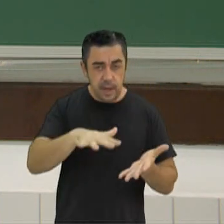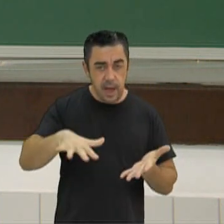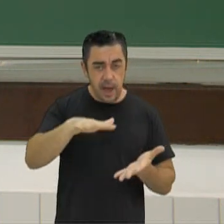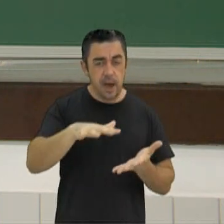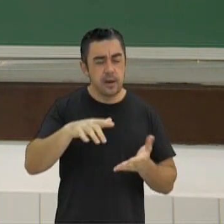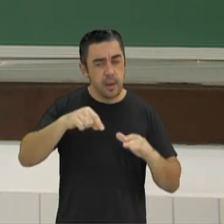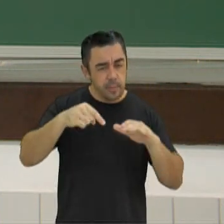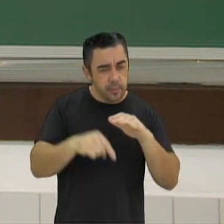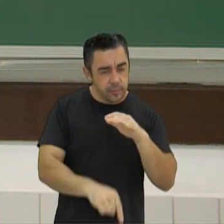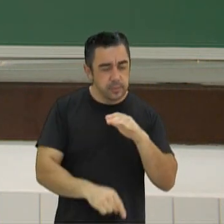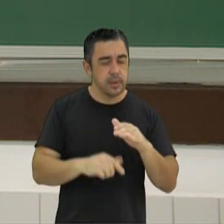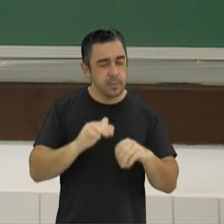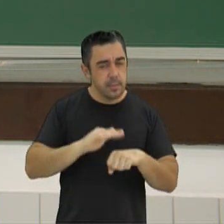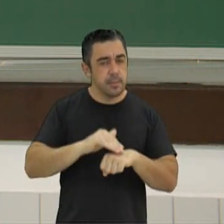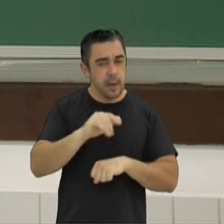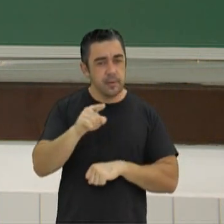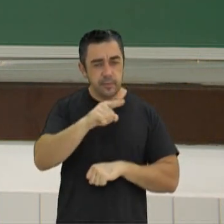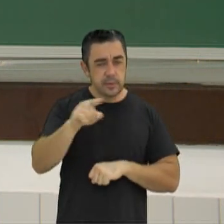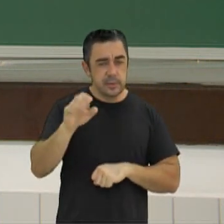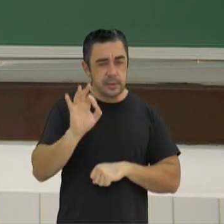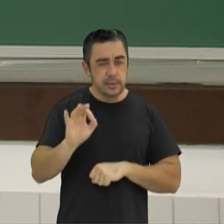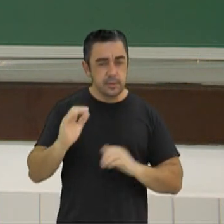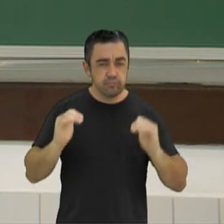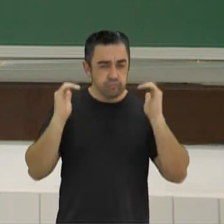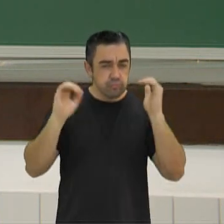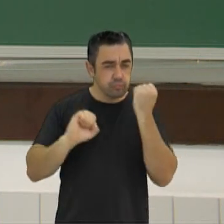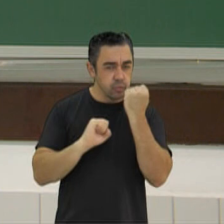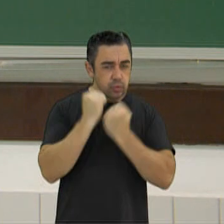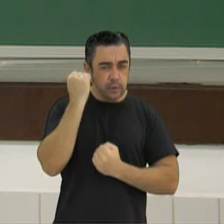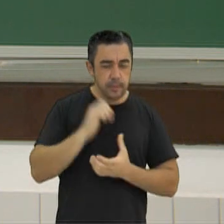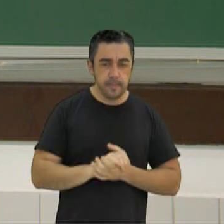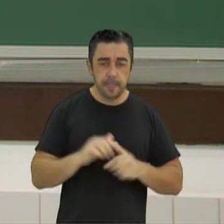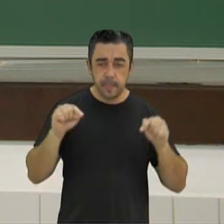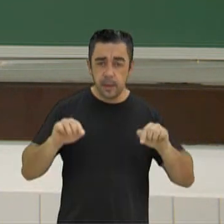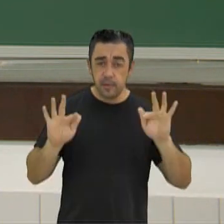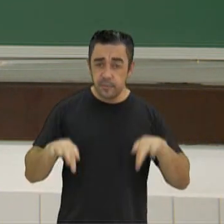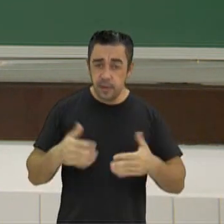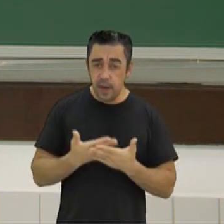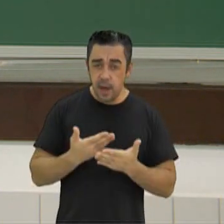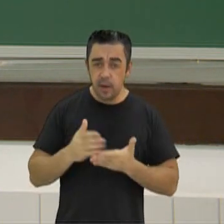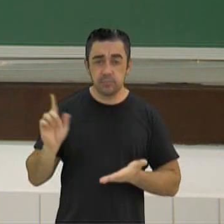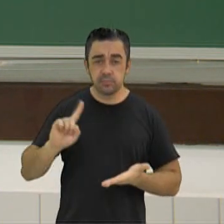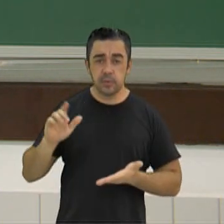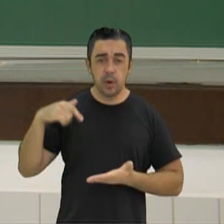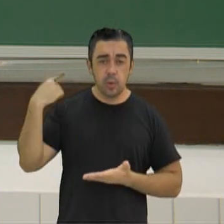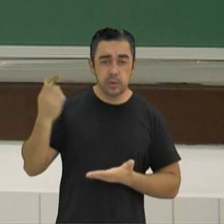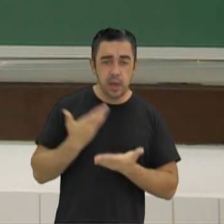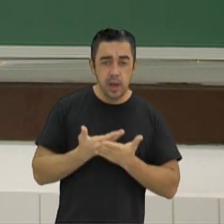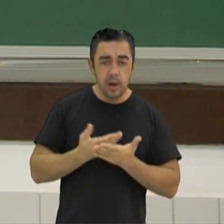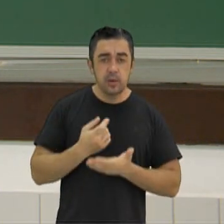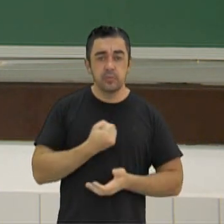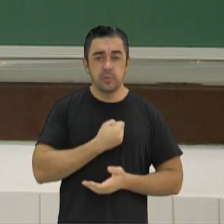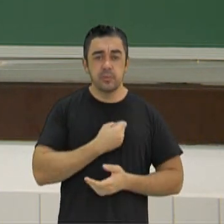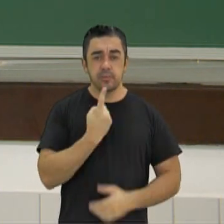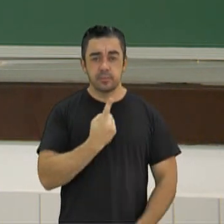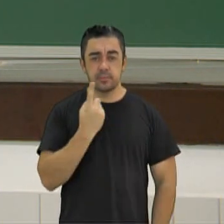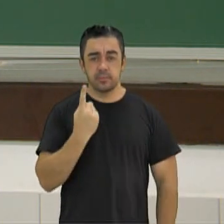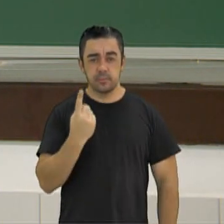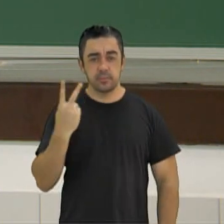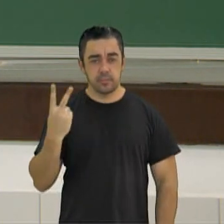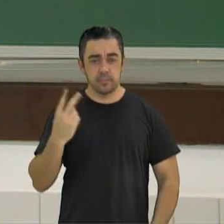se aprofunda e eu tenho certeza que vocês terão muito sucesso. Então, ficamos por aqui, até a próxima aula número 112.